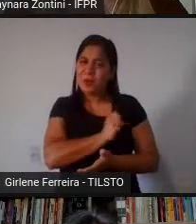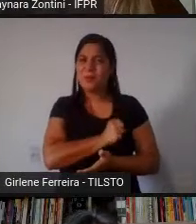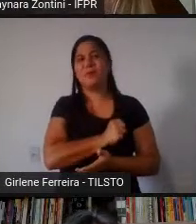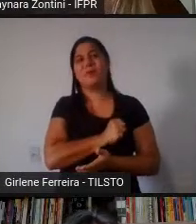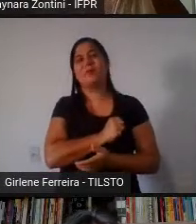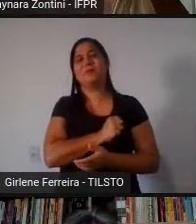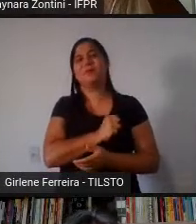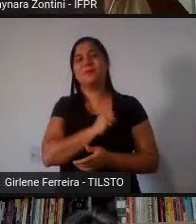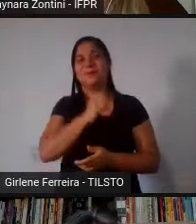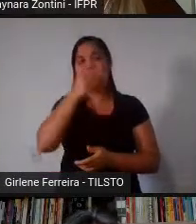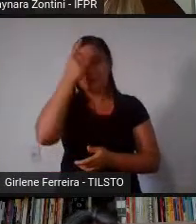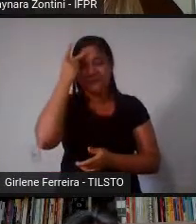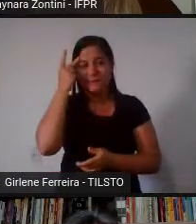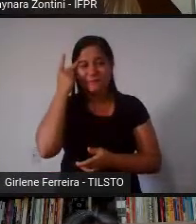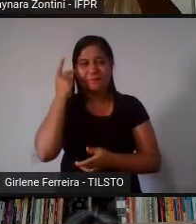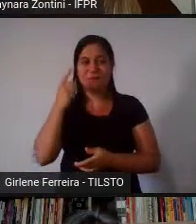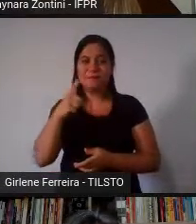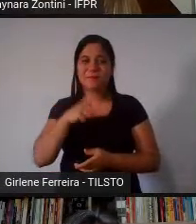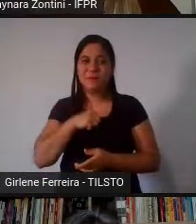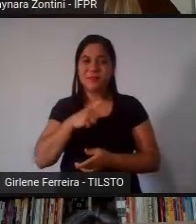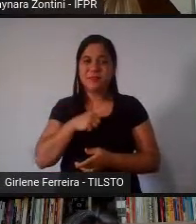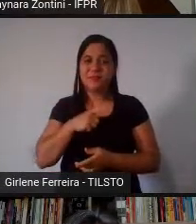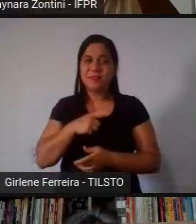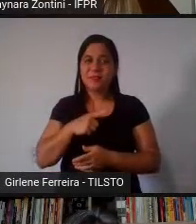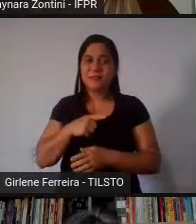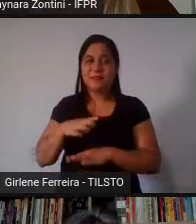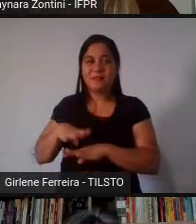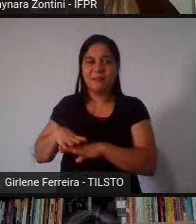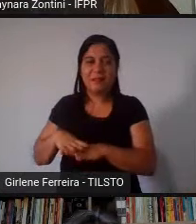né? Porque, às vezes, eu conheço gente que simplesmente